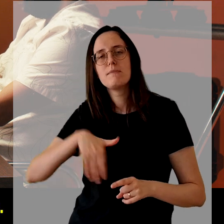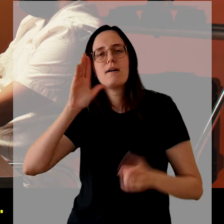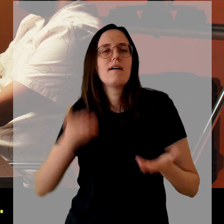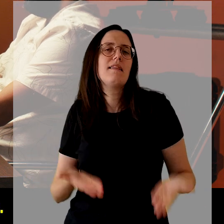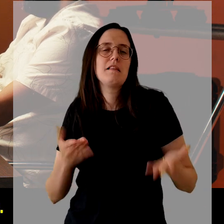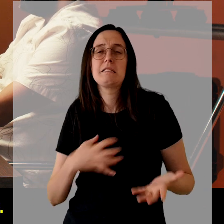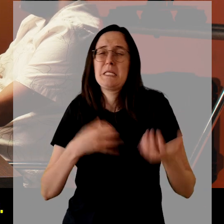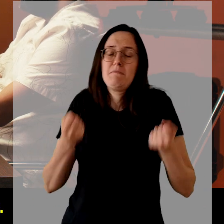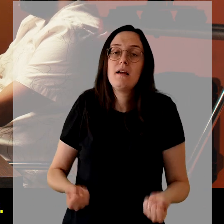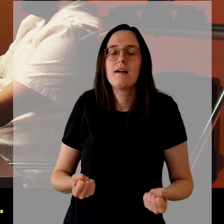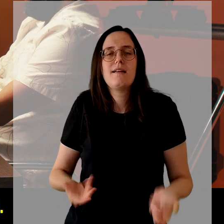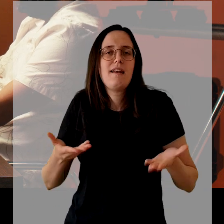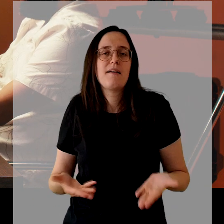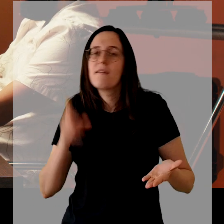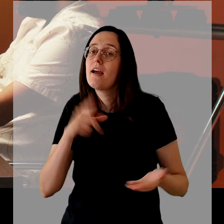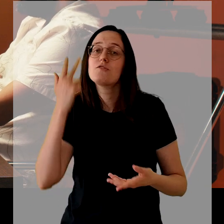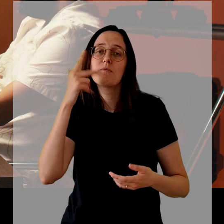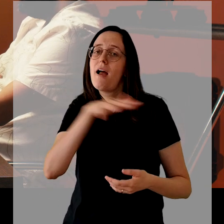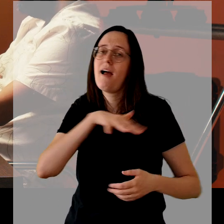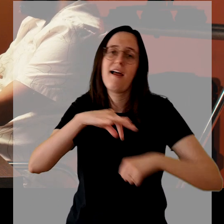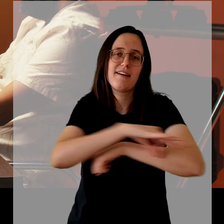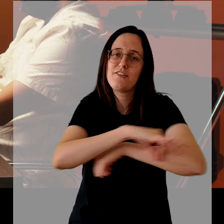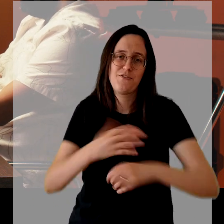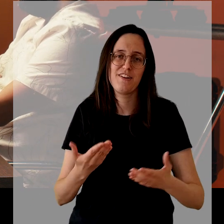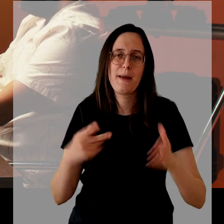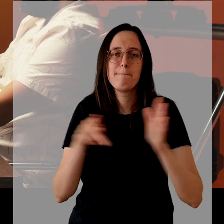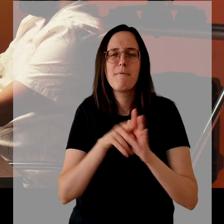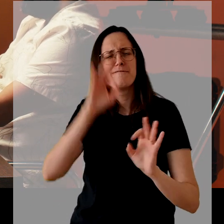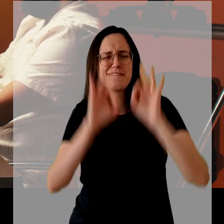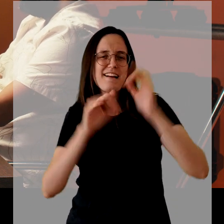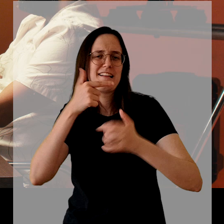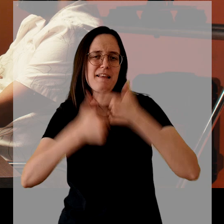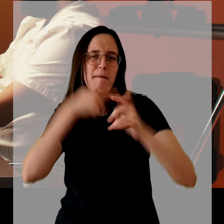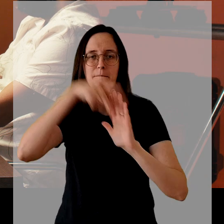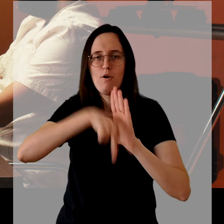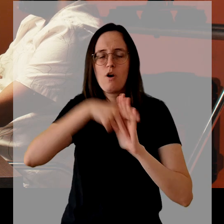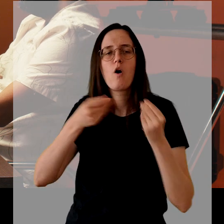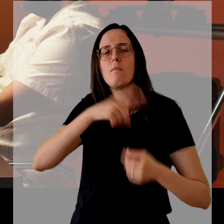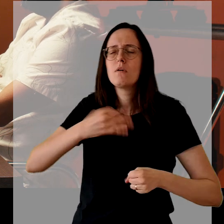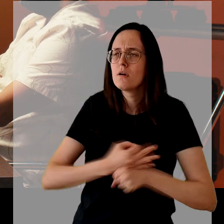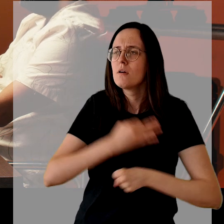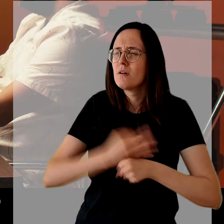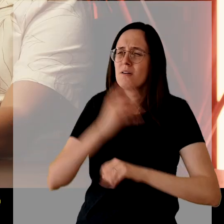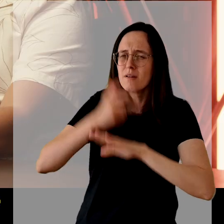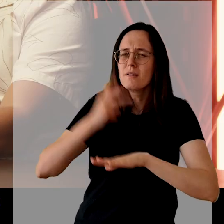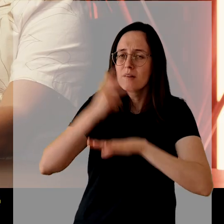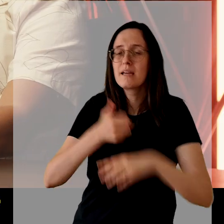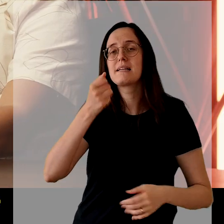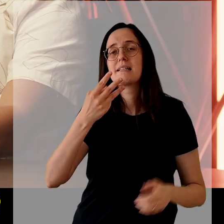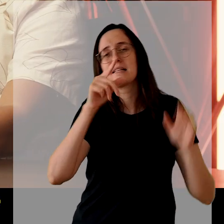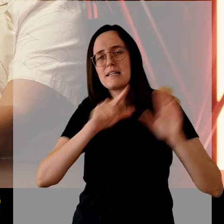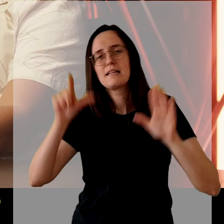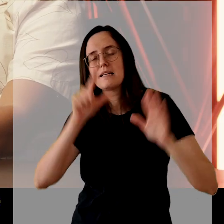daí aliviar um pouco a carga da equipe. Então, isso faz parte dessa arquitetura, né? Como você faz para a equipe segurar a onda de filmar durante